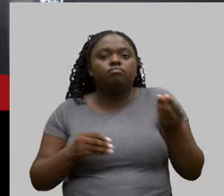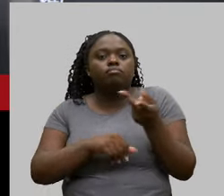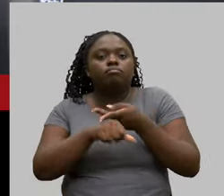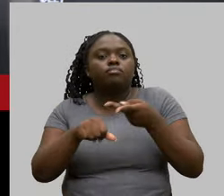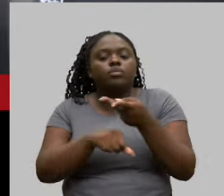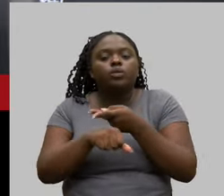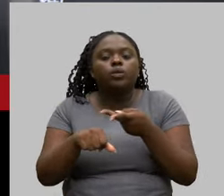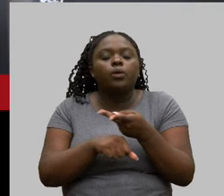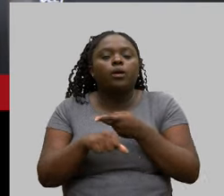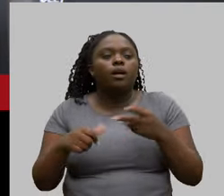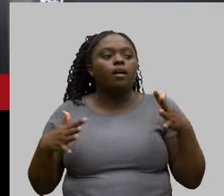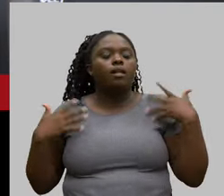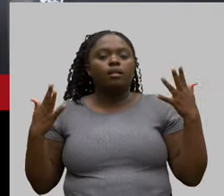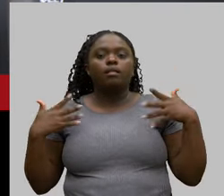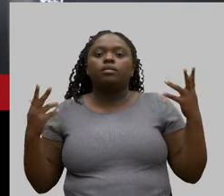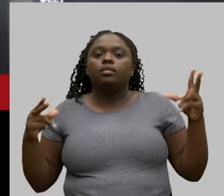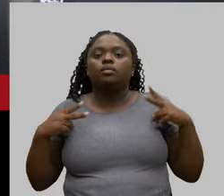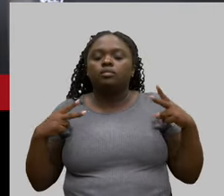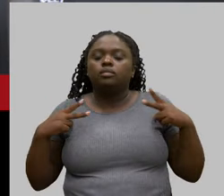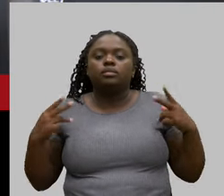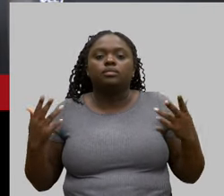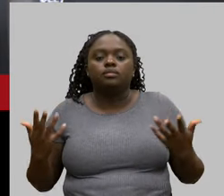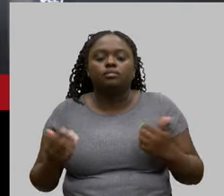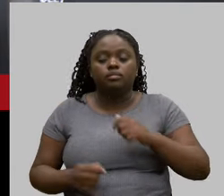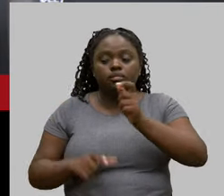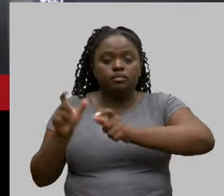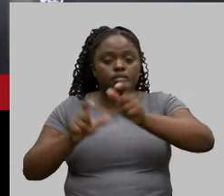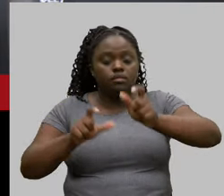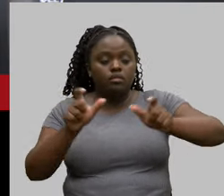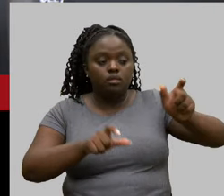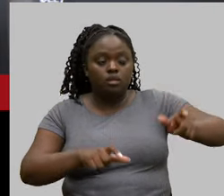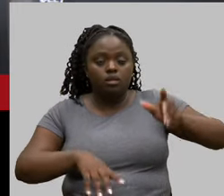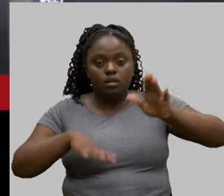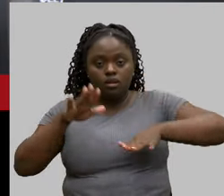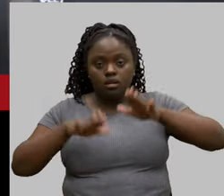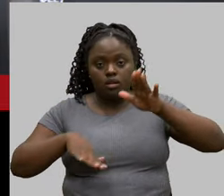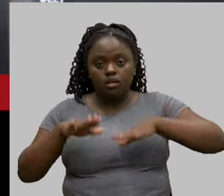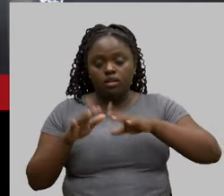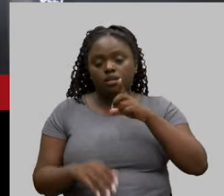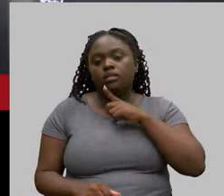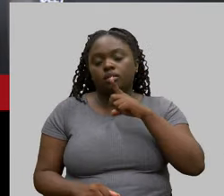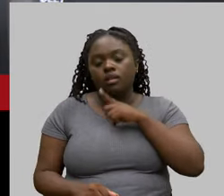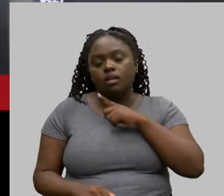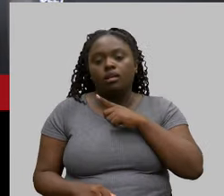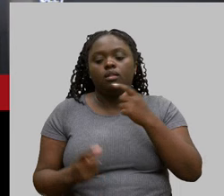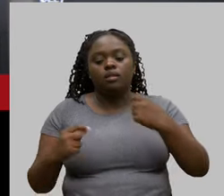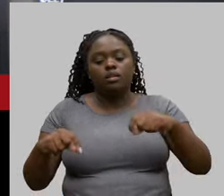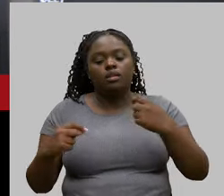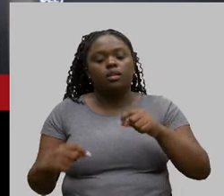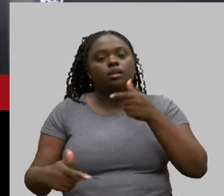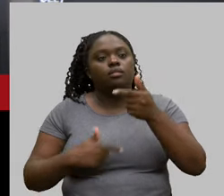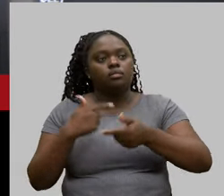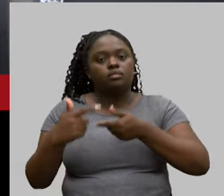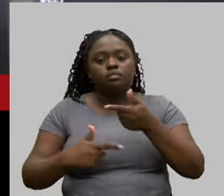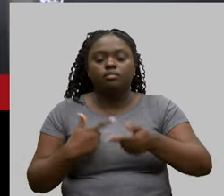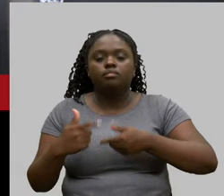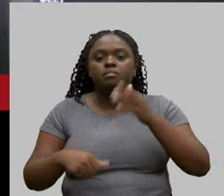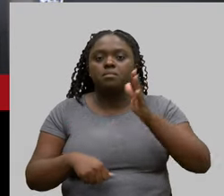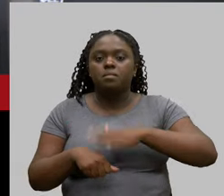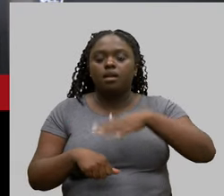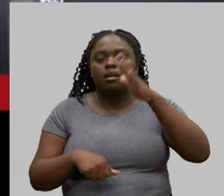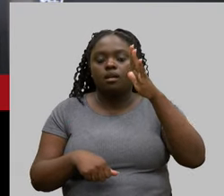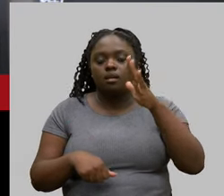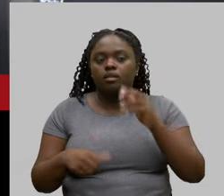de satisfação pessoal e que essas pessoas muitas vezes têm então que trabalhar muito mais do que